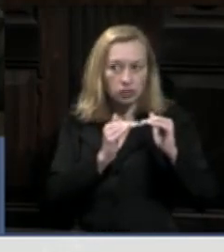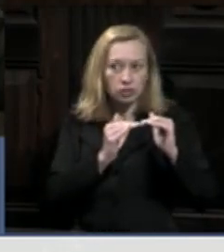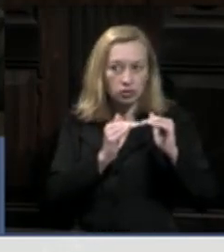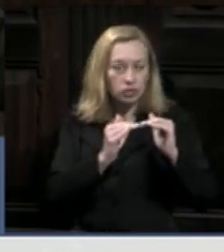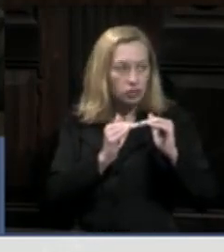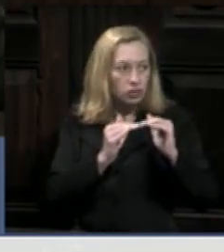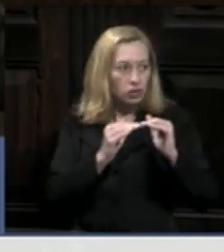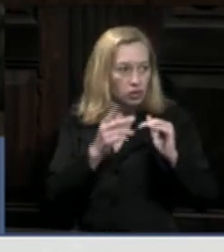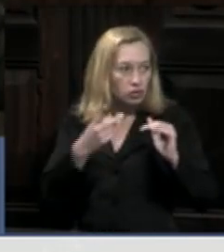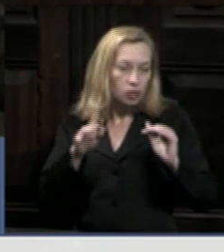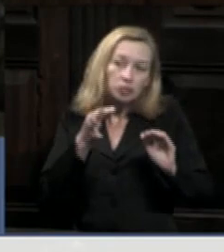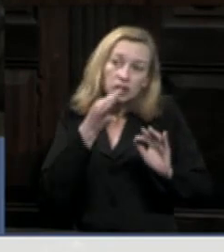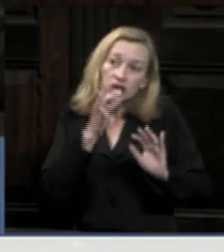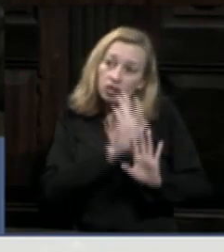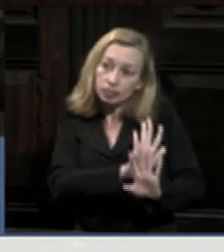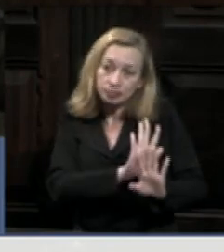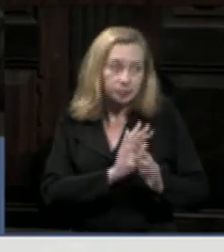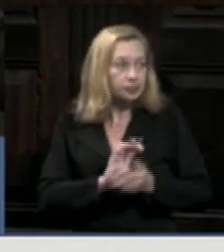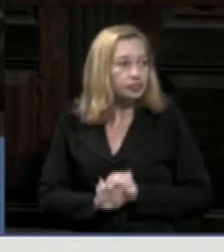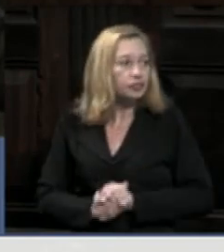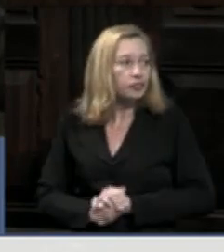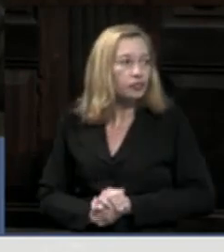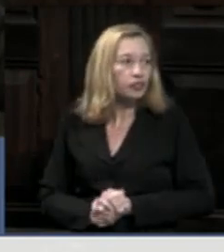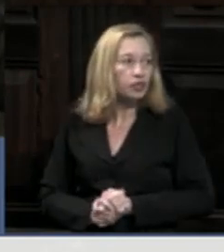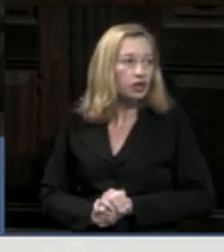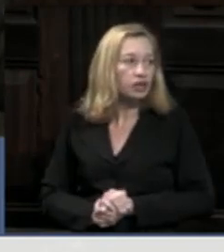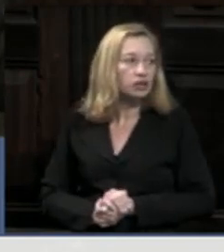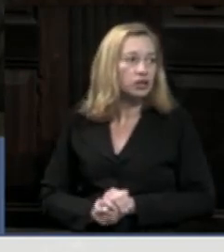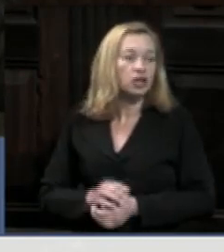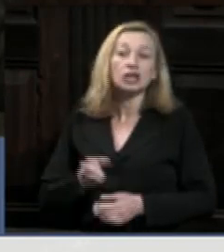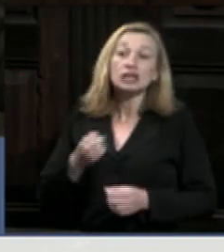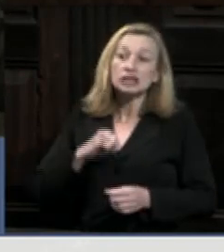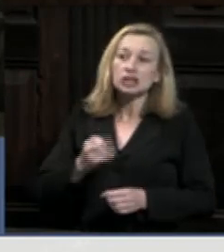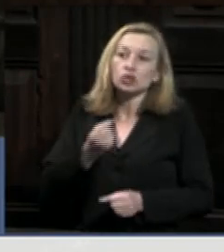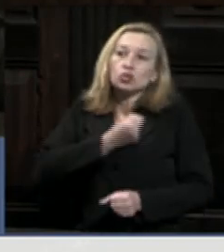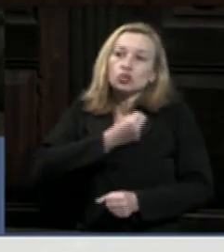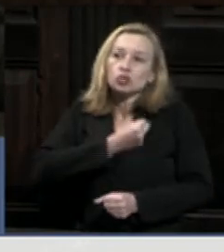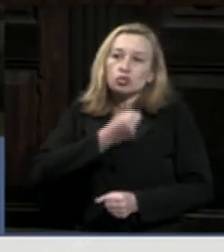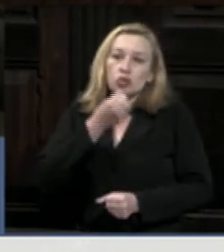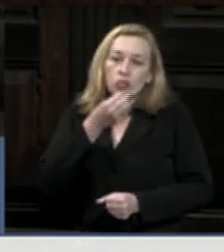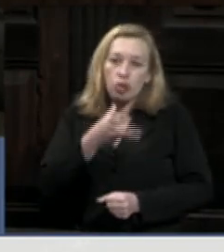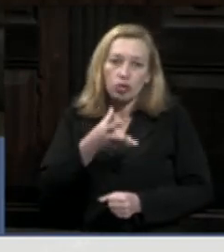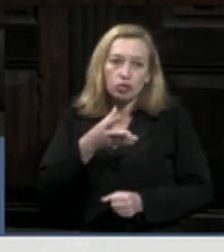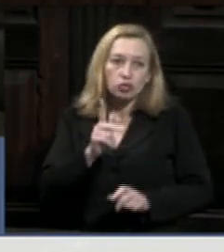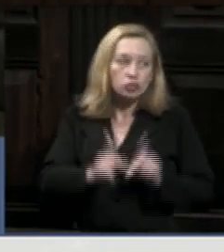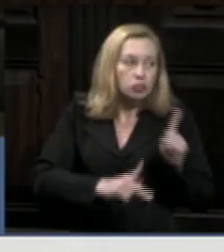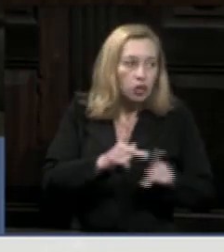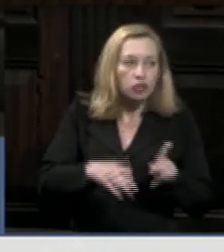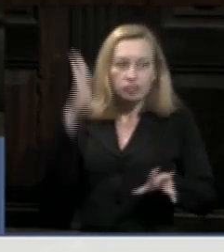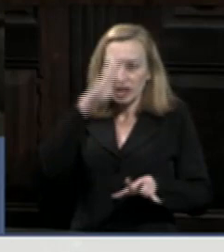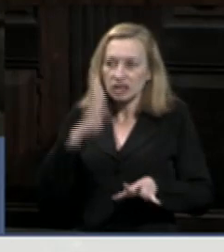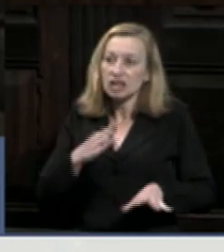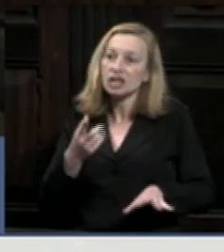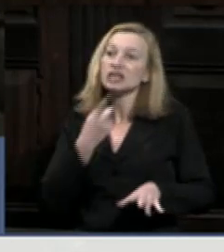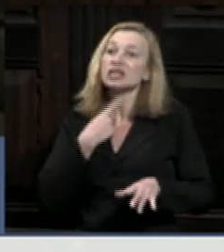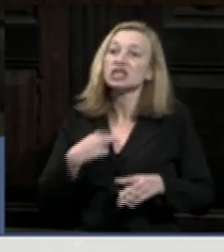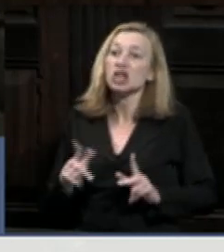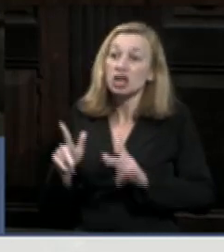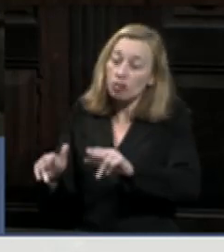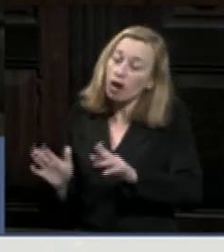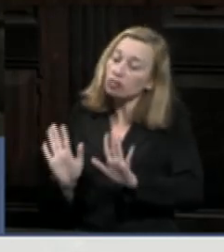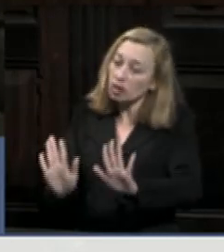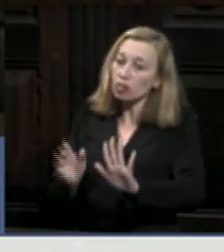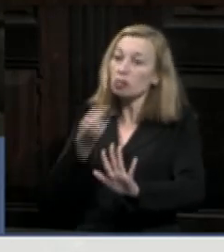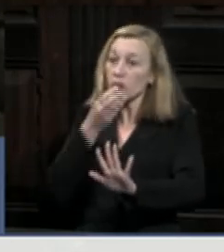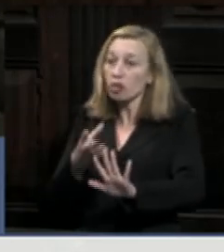e que seja pelo votos por um desejo da maioria da população brasileira que ele seja o presidente